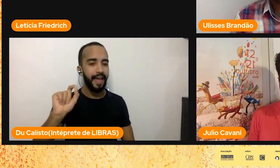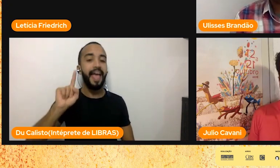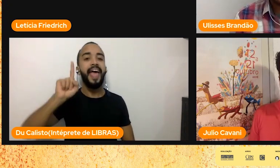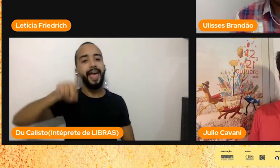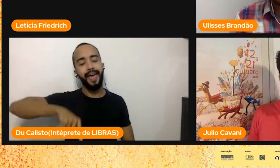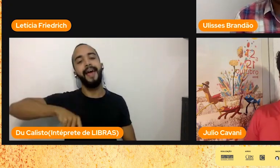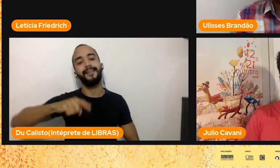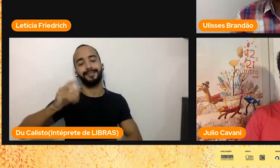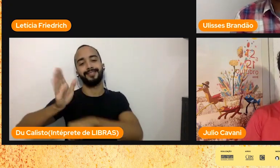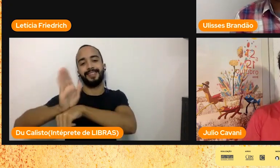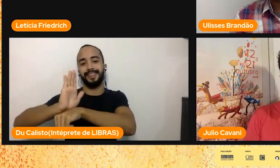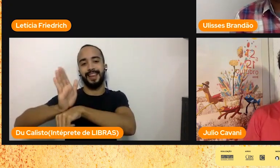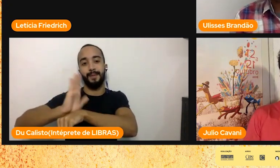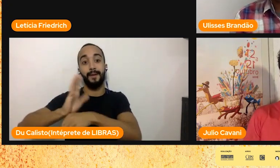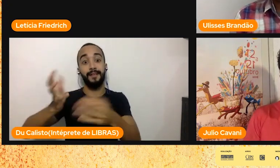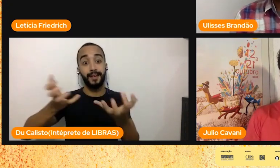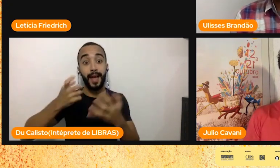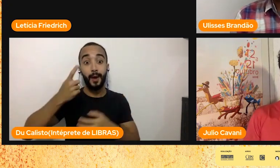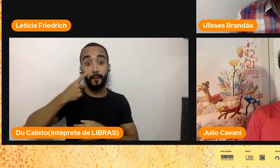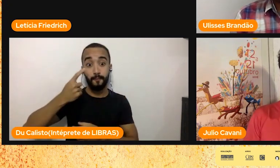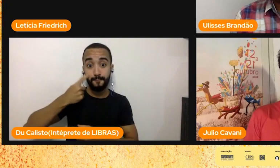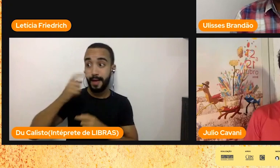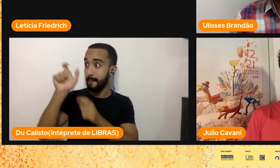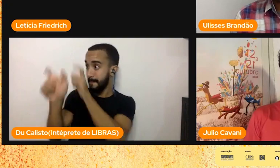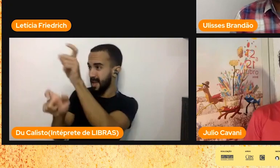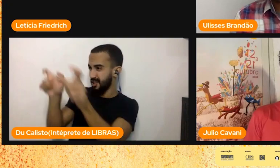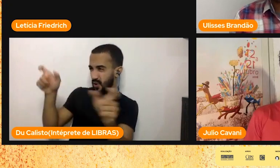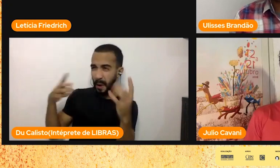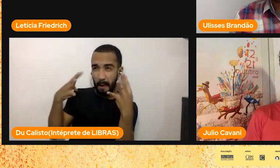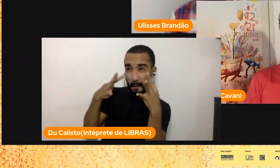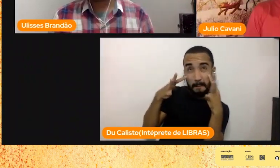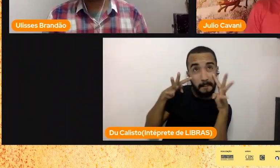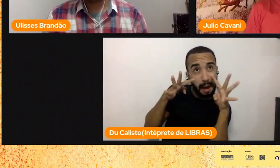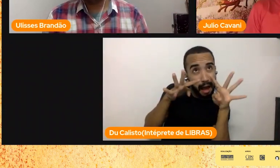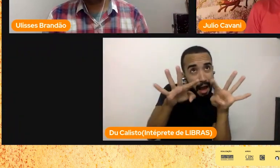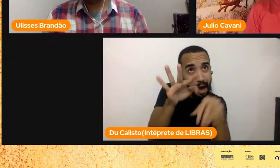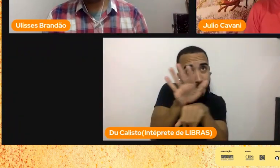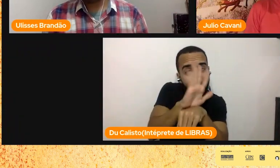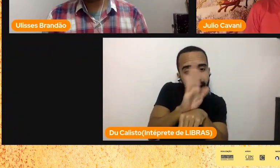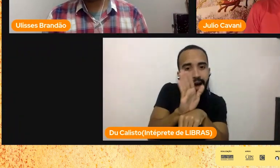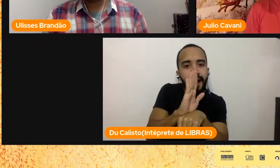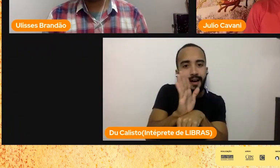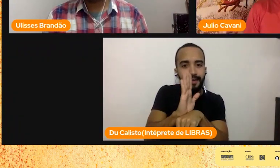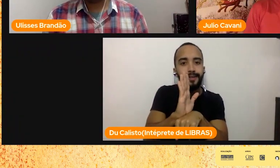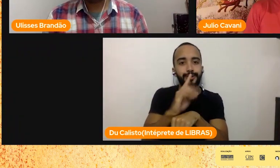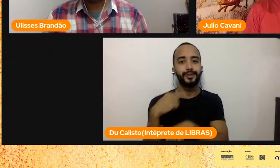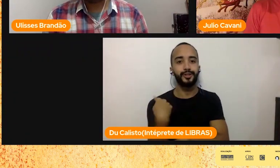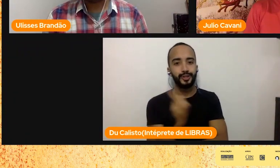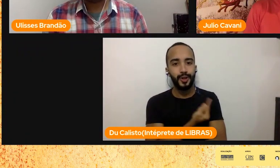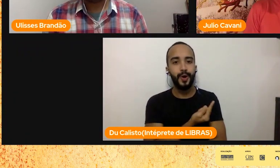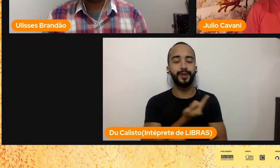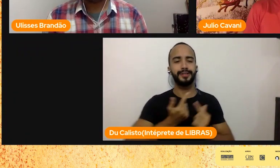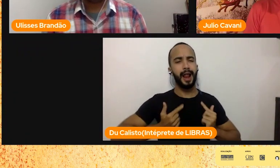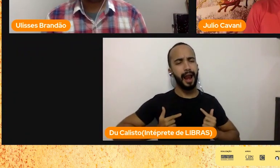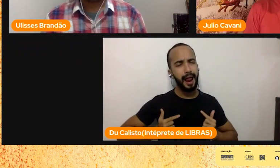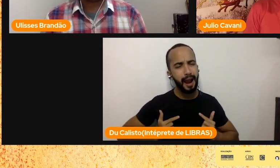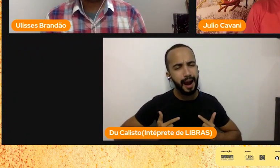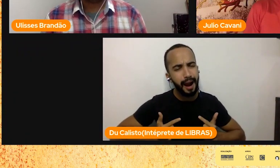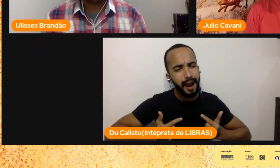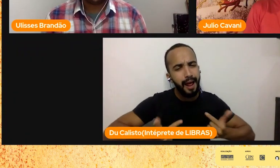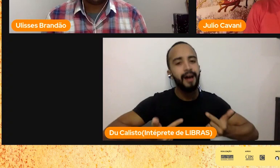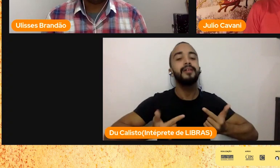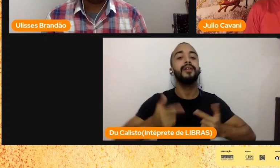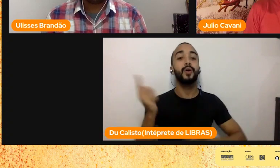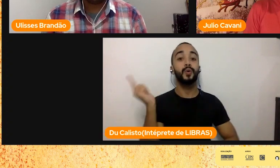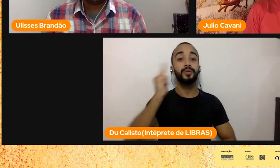quero ver a plateia lá assistindo. Então, essa vai ser, eu acho que, a nossa luta para os próximos tempos, é conseguir,